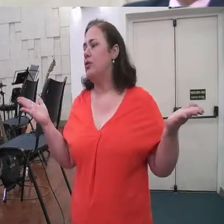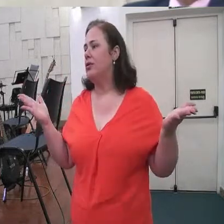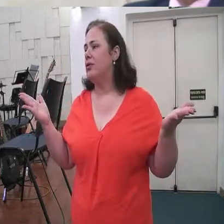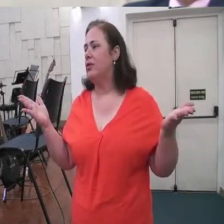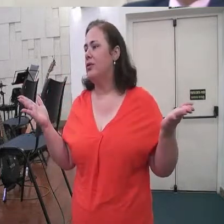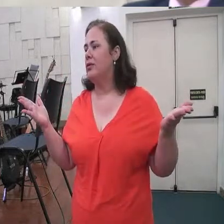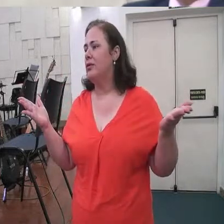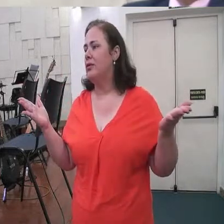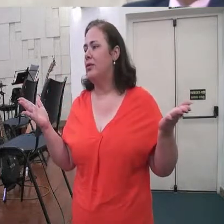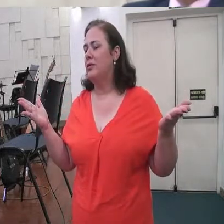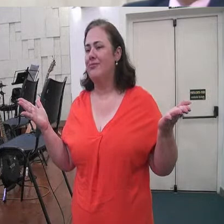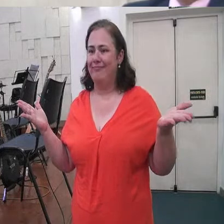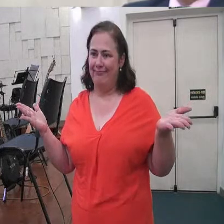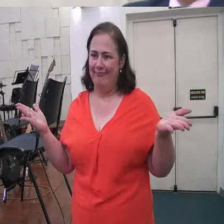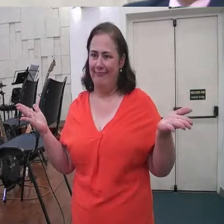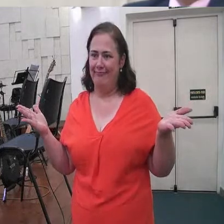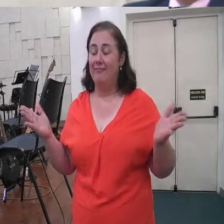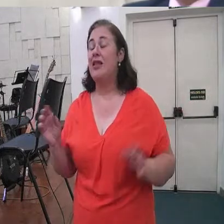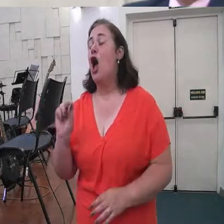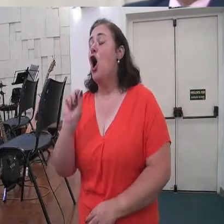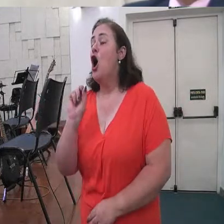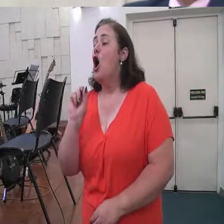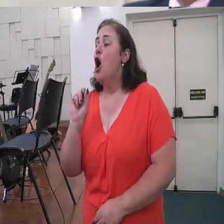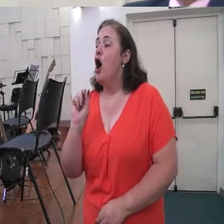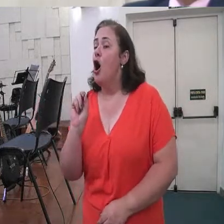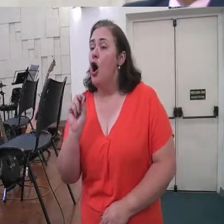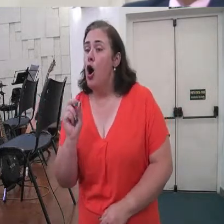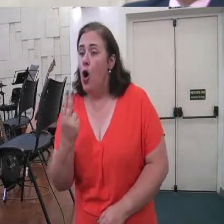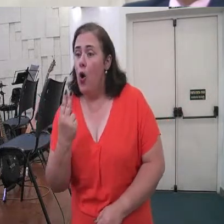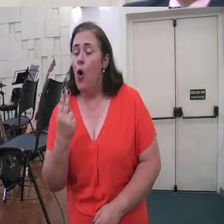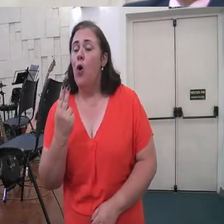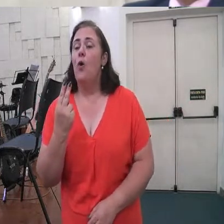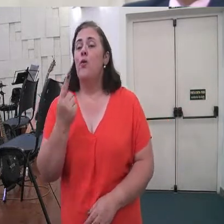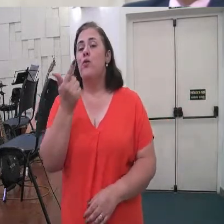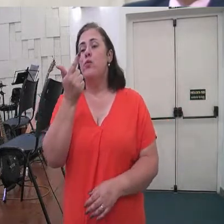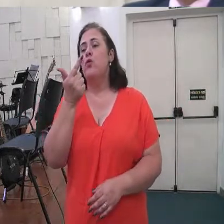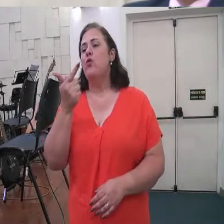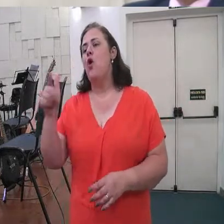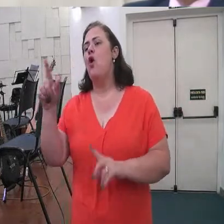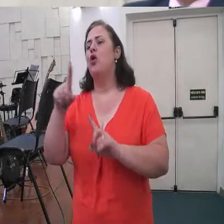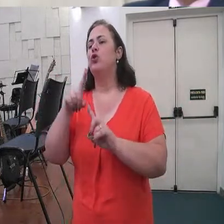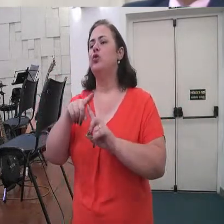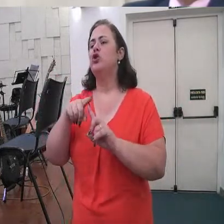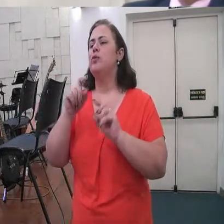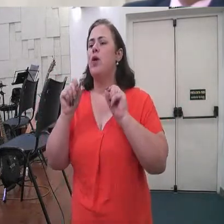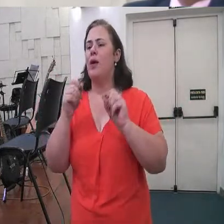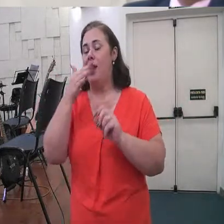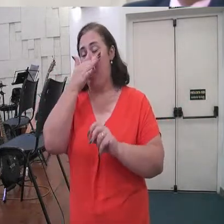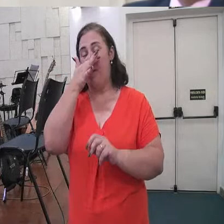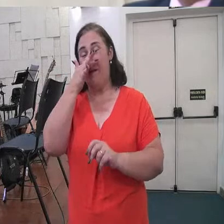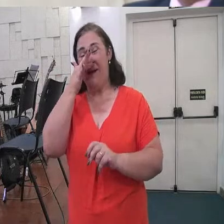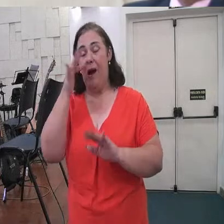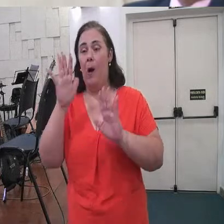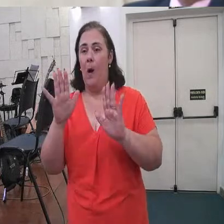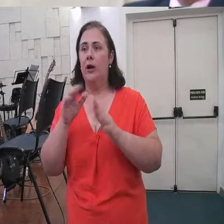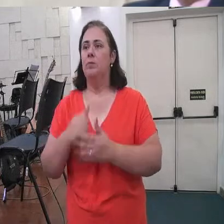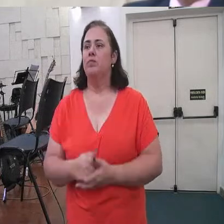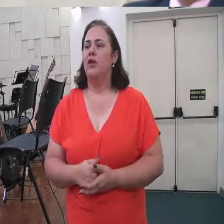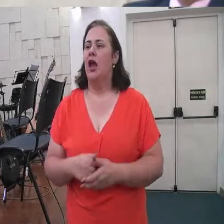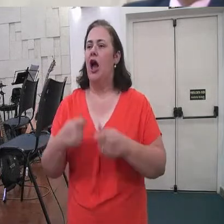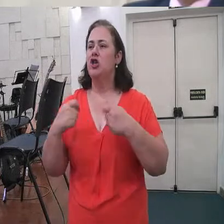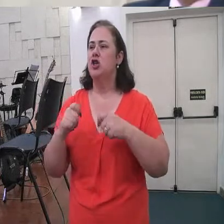para que mais pessoas participem do culto, porque quanto mais pessoas estiverem presentes no culto, maior